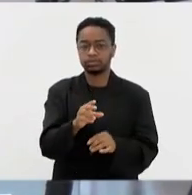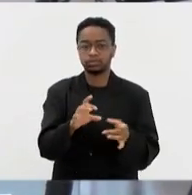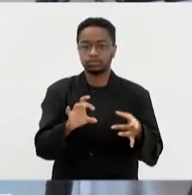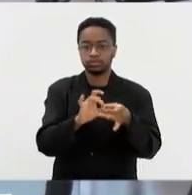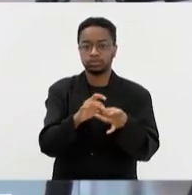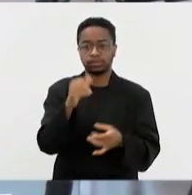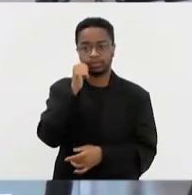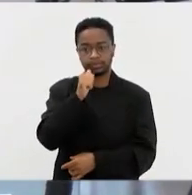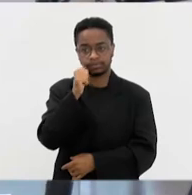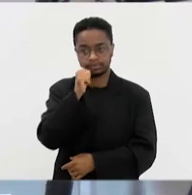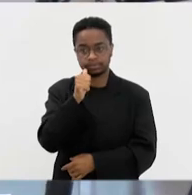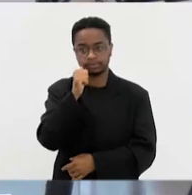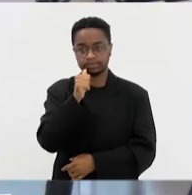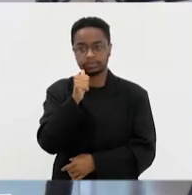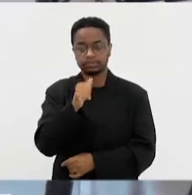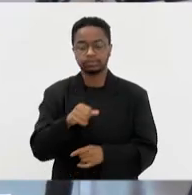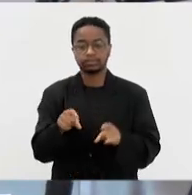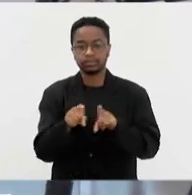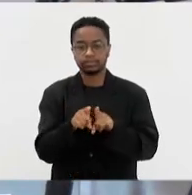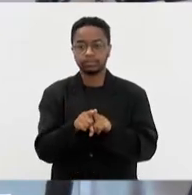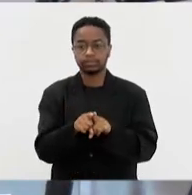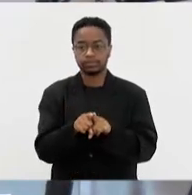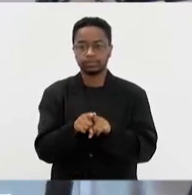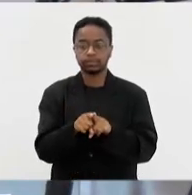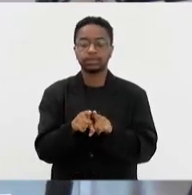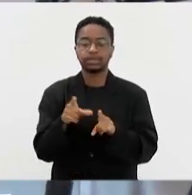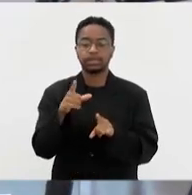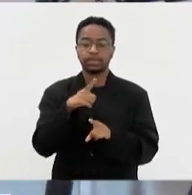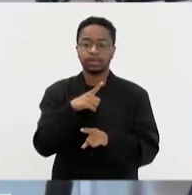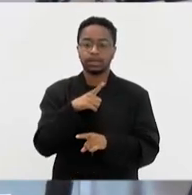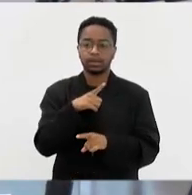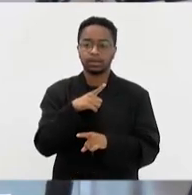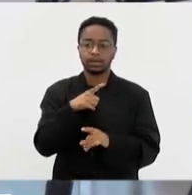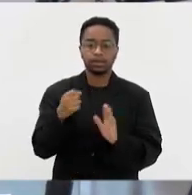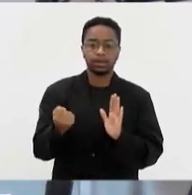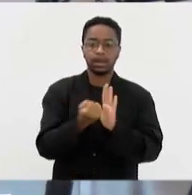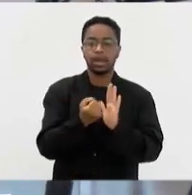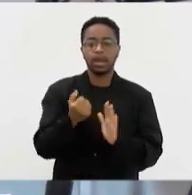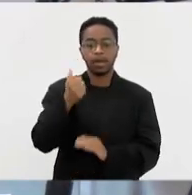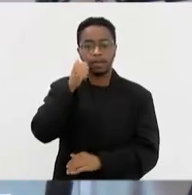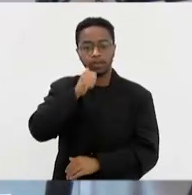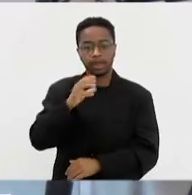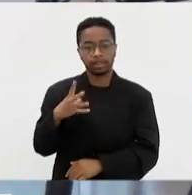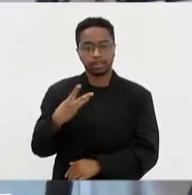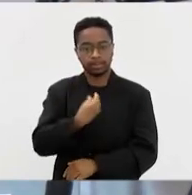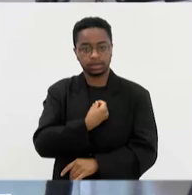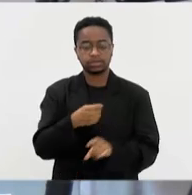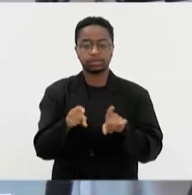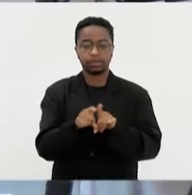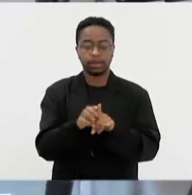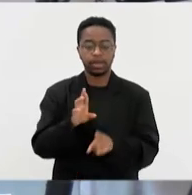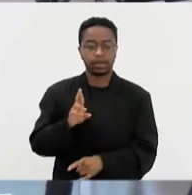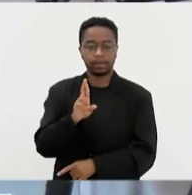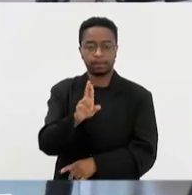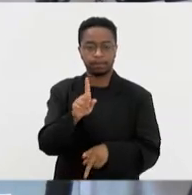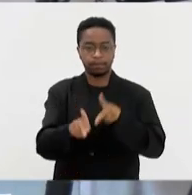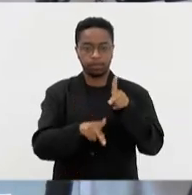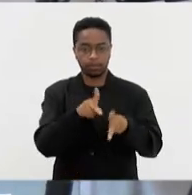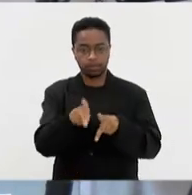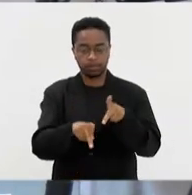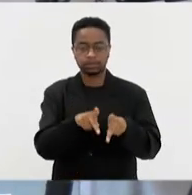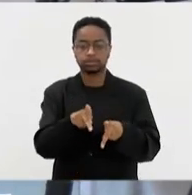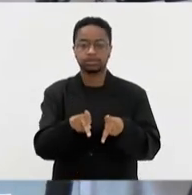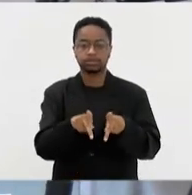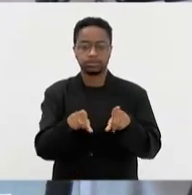a mesa. Nós temos historicamente aí também uma mulher trans representando aí a população